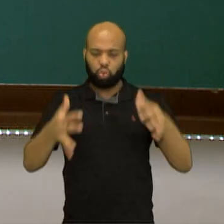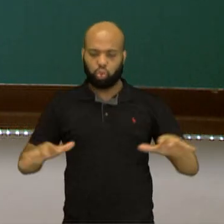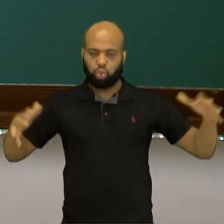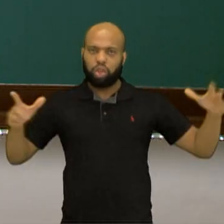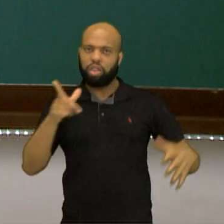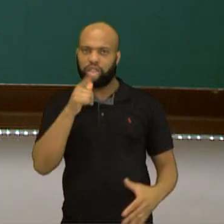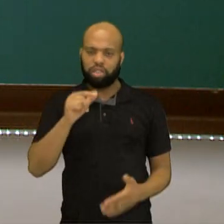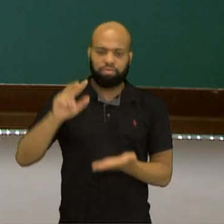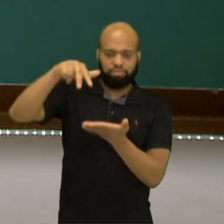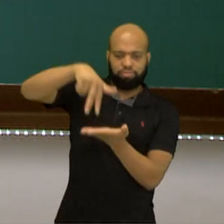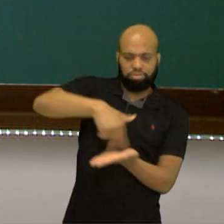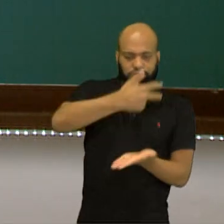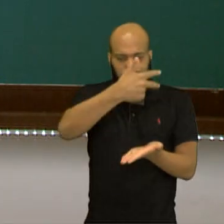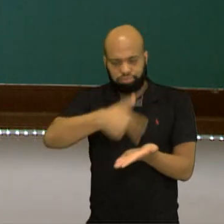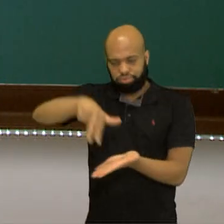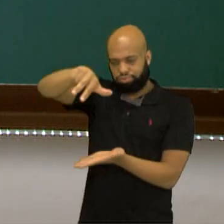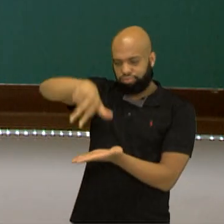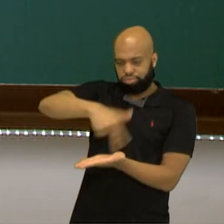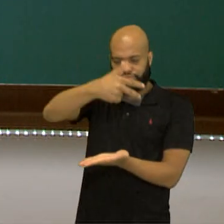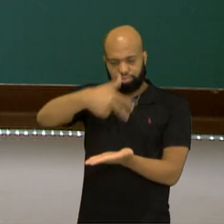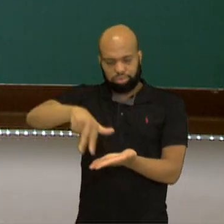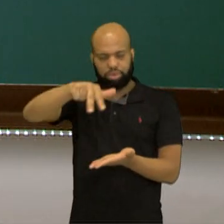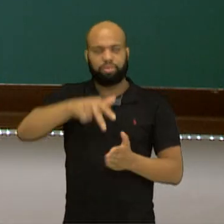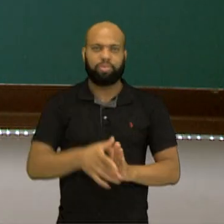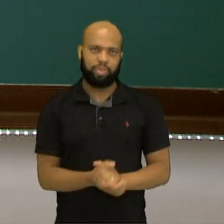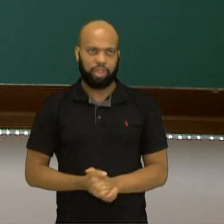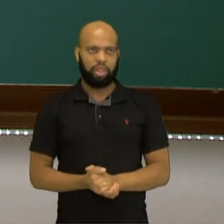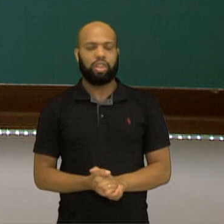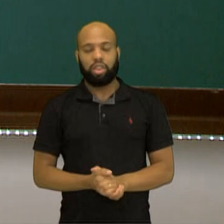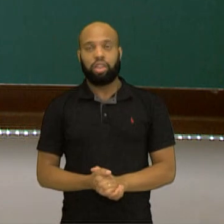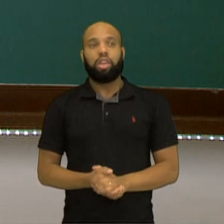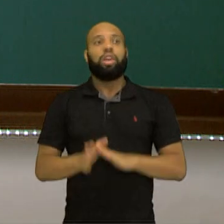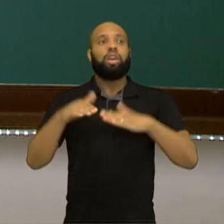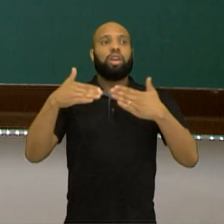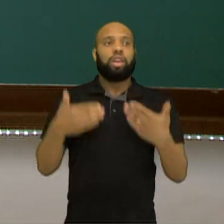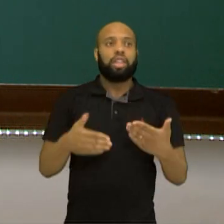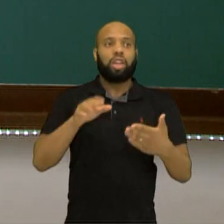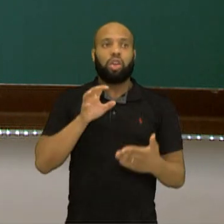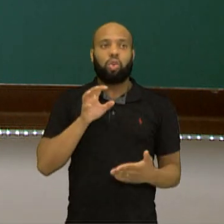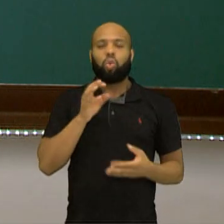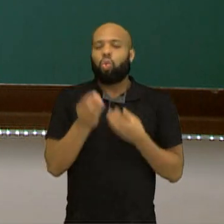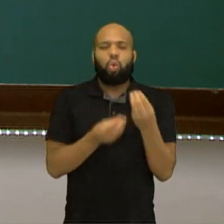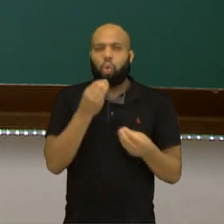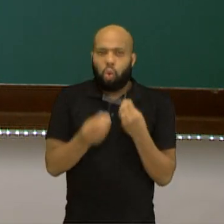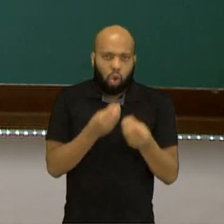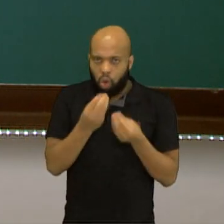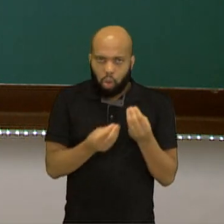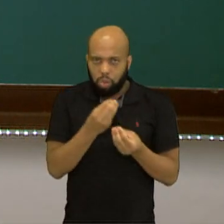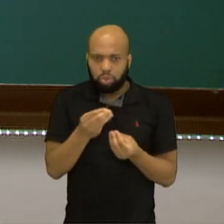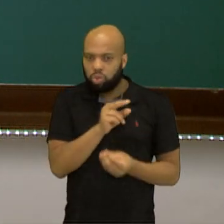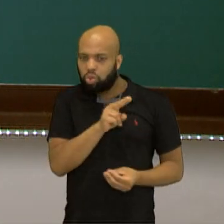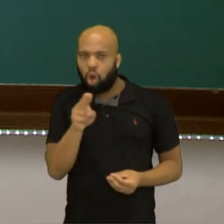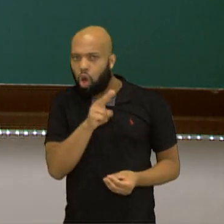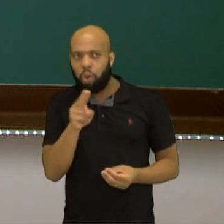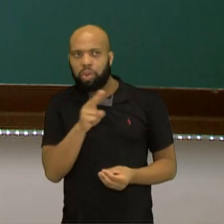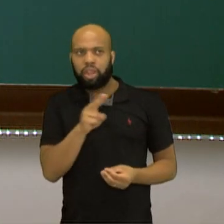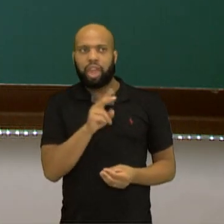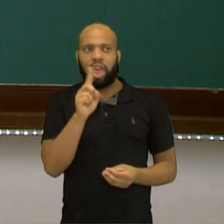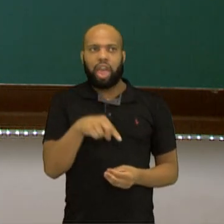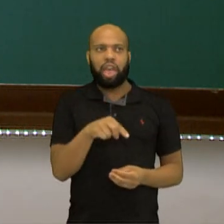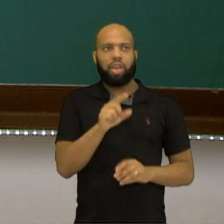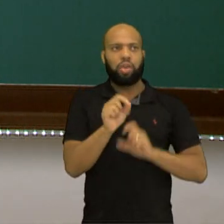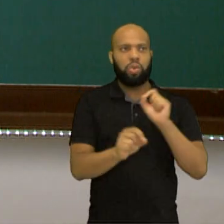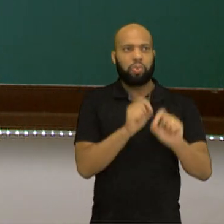daquele objeto que futuramente se transformou no skate. Então, isso como que foi, qual foi o nome dado? Foi